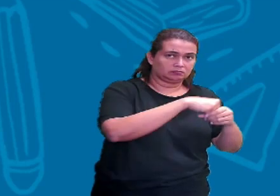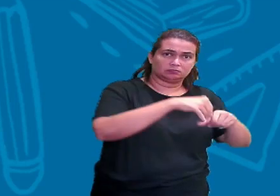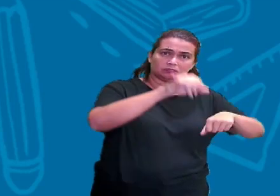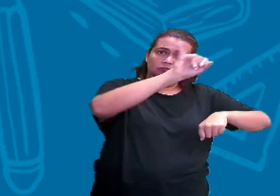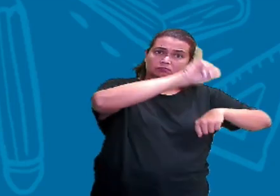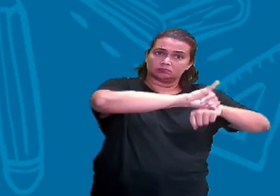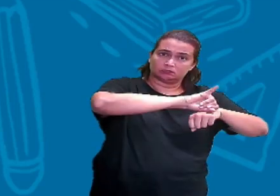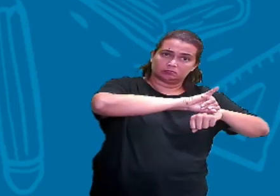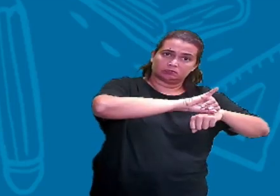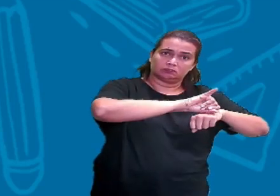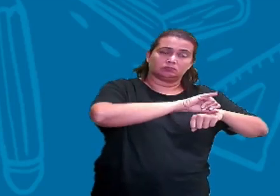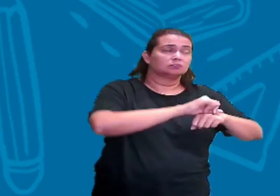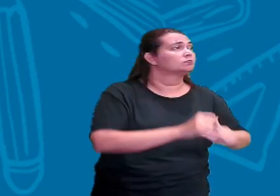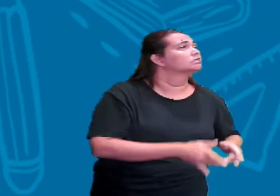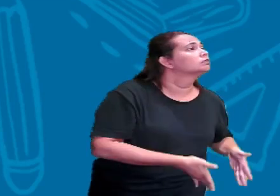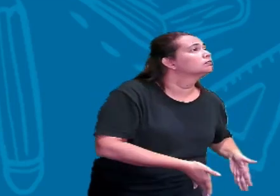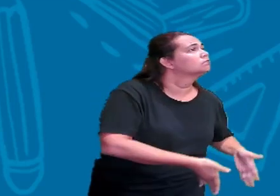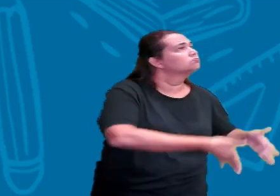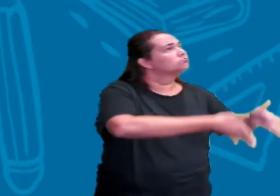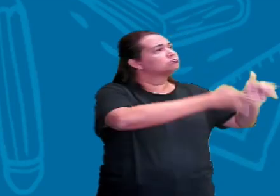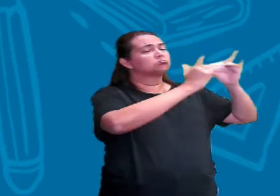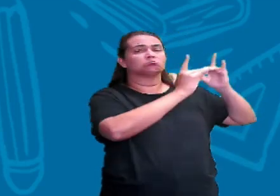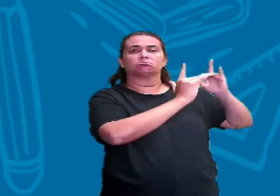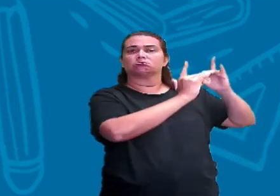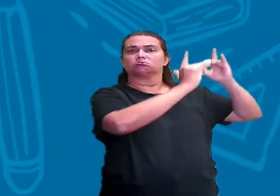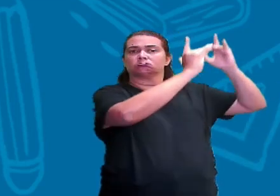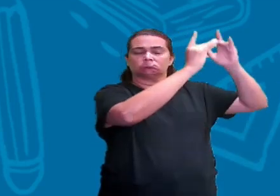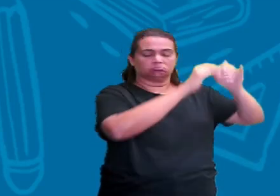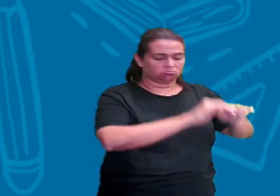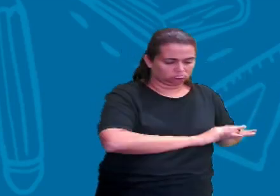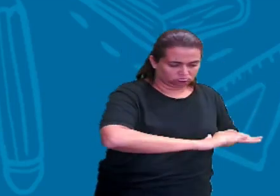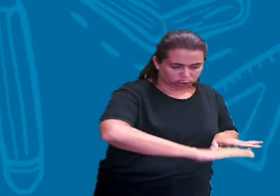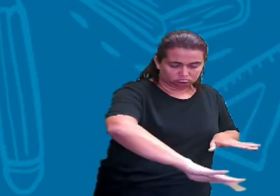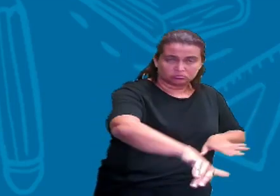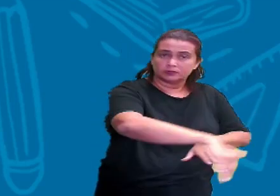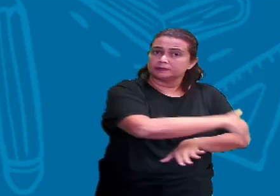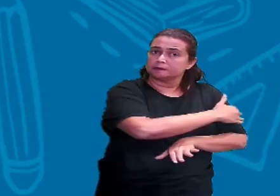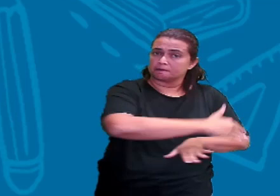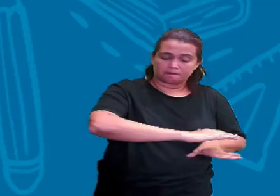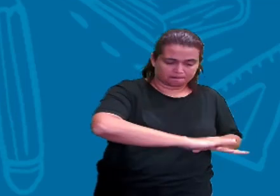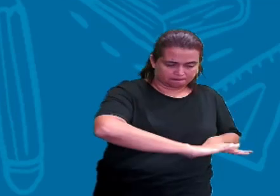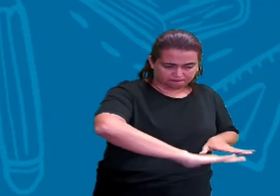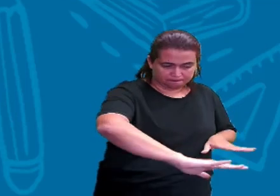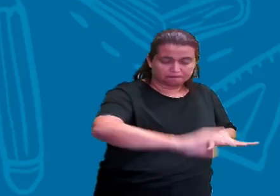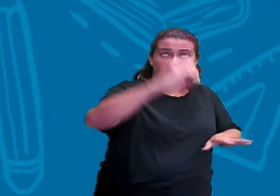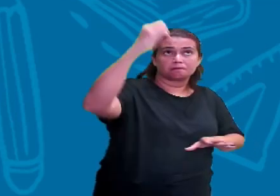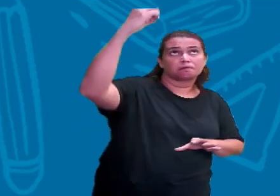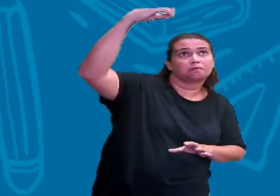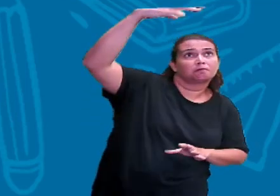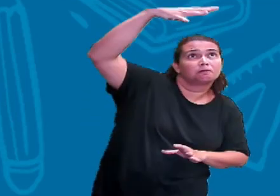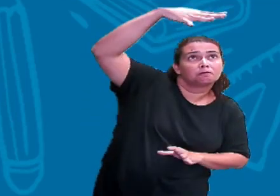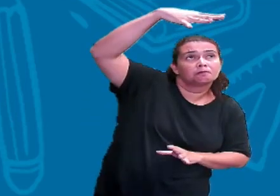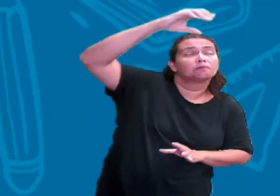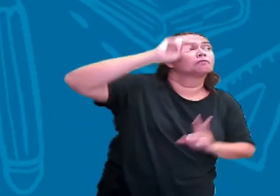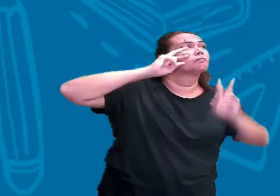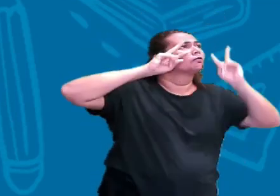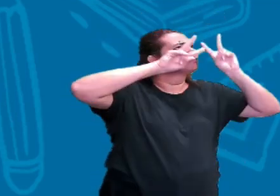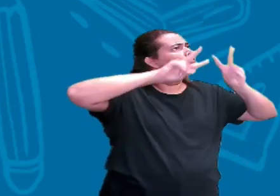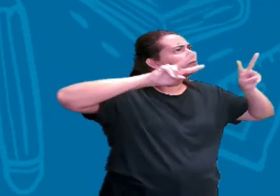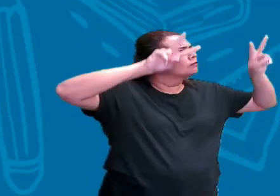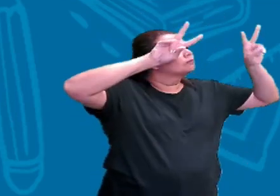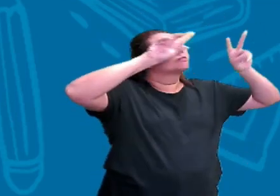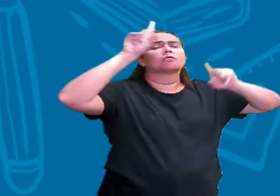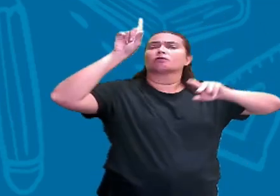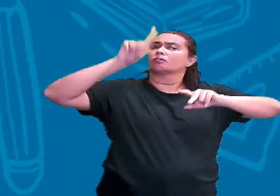pelo homem, desde as edificações, né, até a pavimentação das vias, a iluminação, tudo aquilo